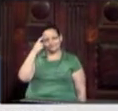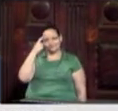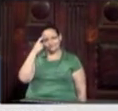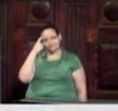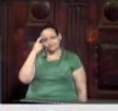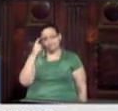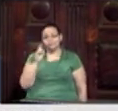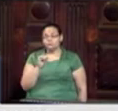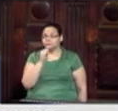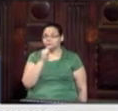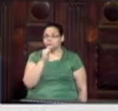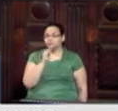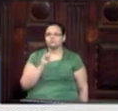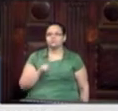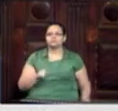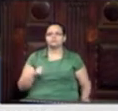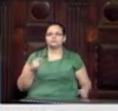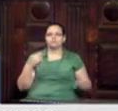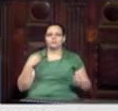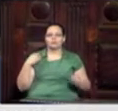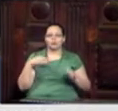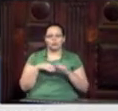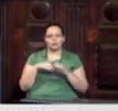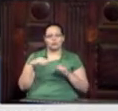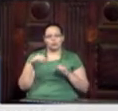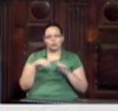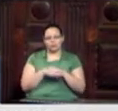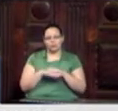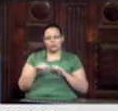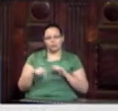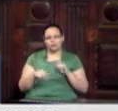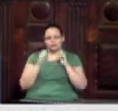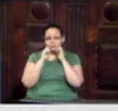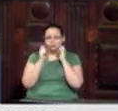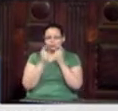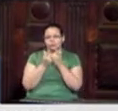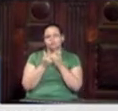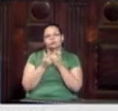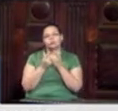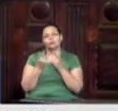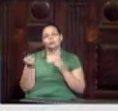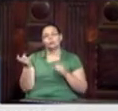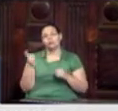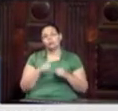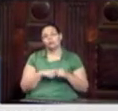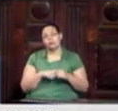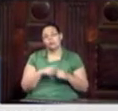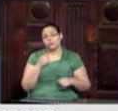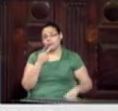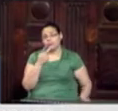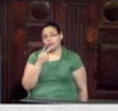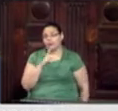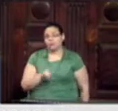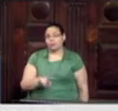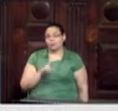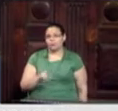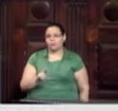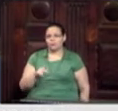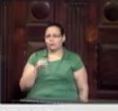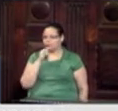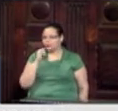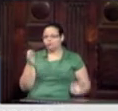gente guarda aqui na casa. E volto a dizer, não é o partido